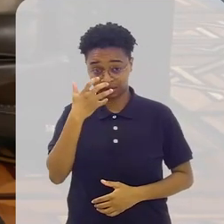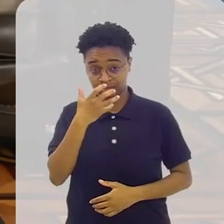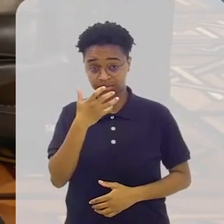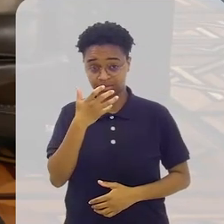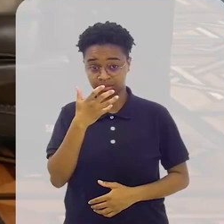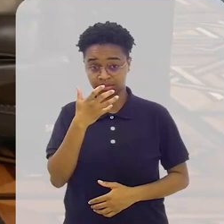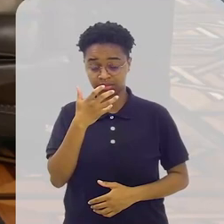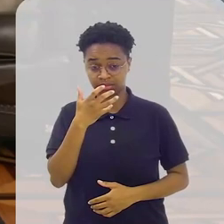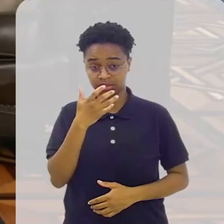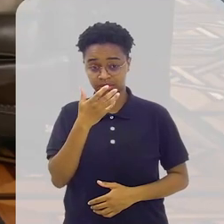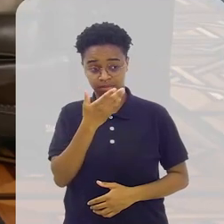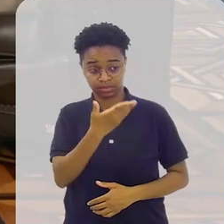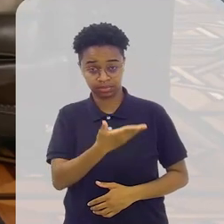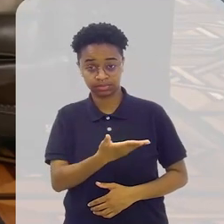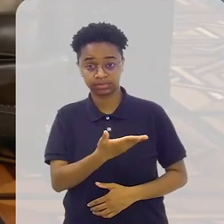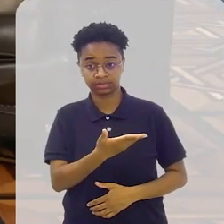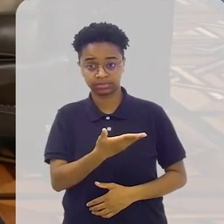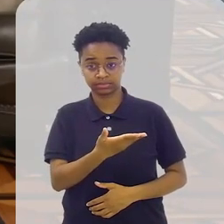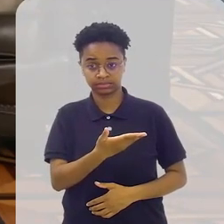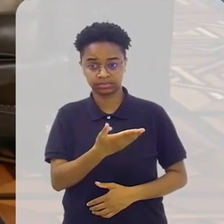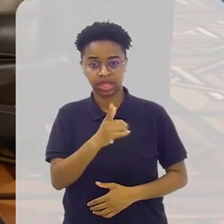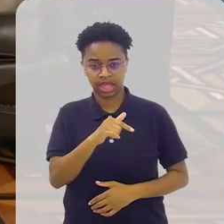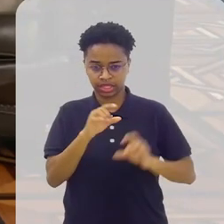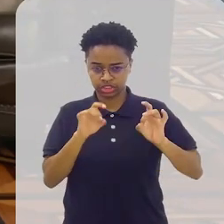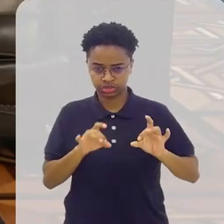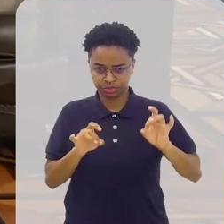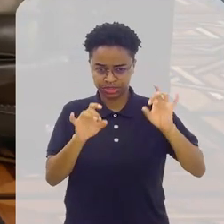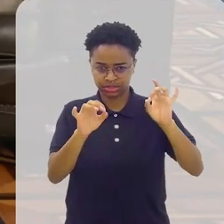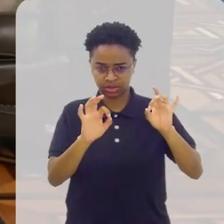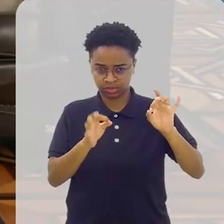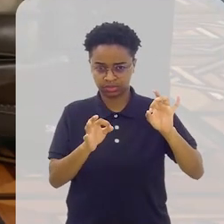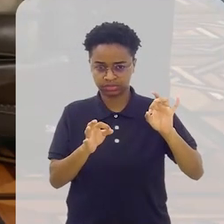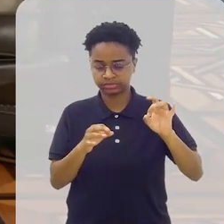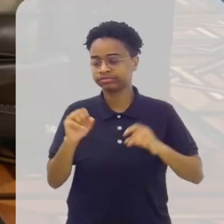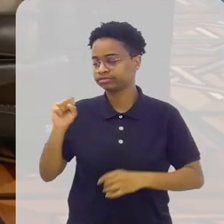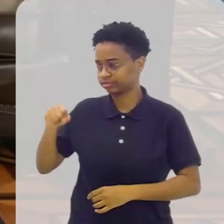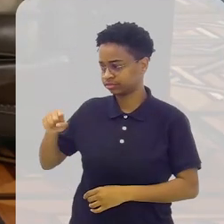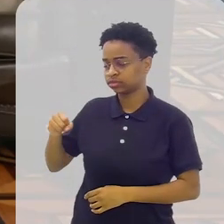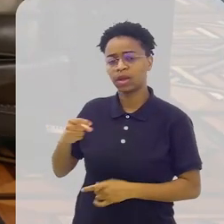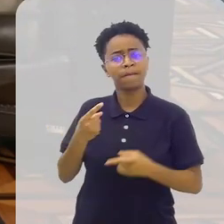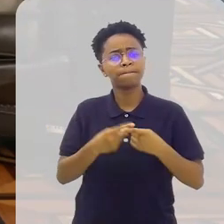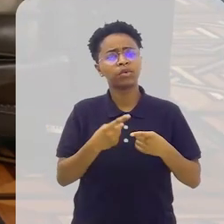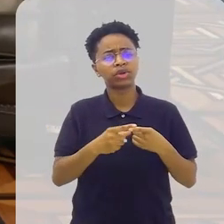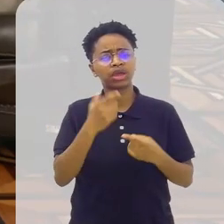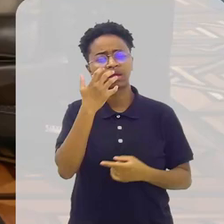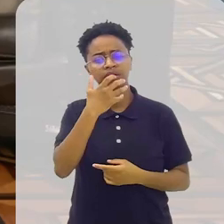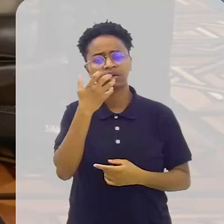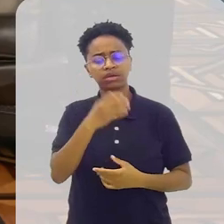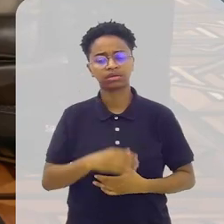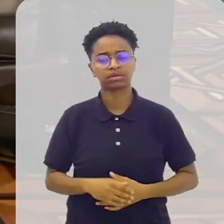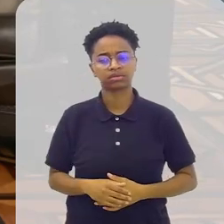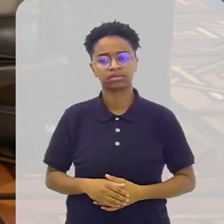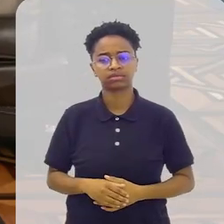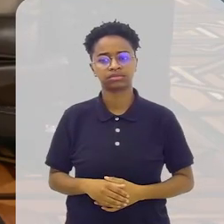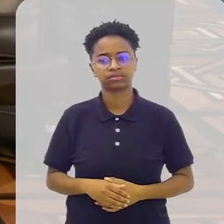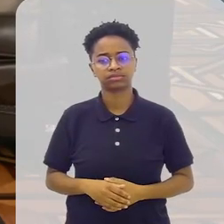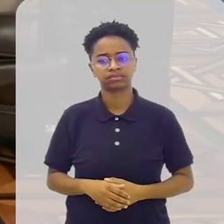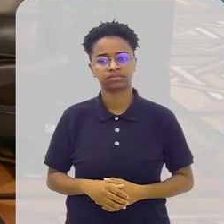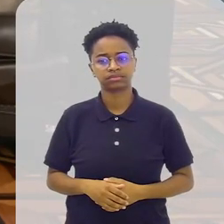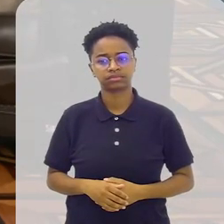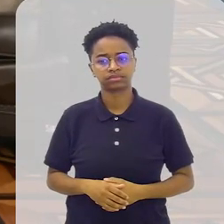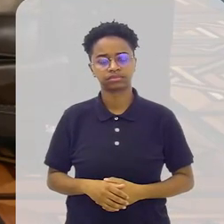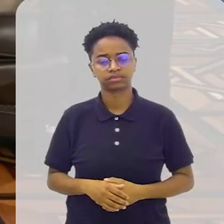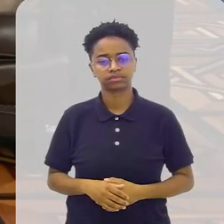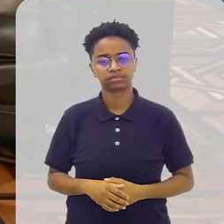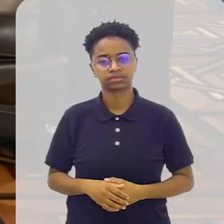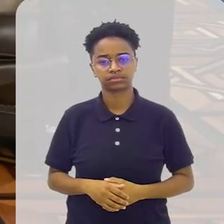para você é algo especial porque cantar